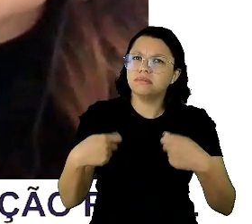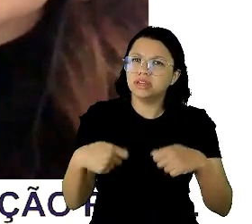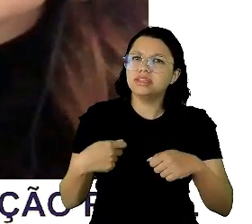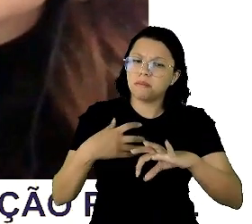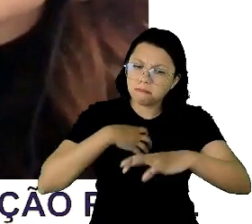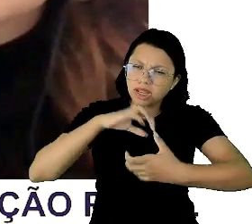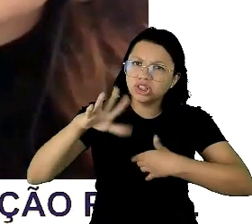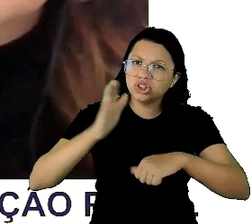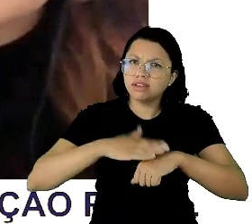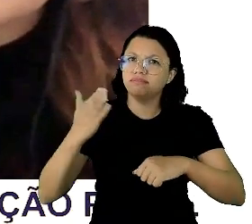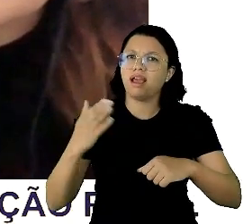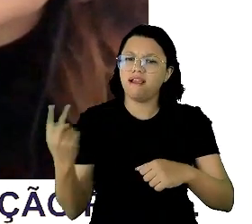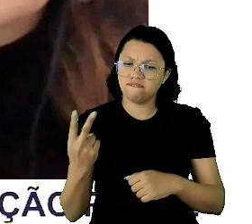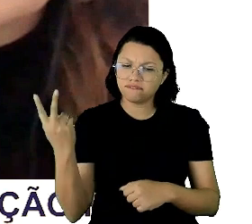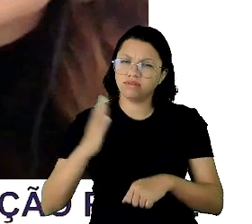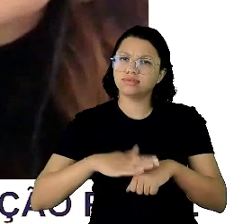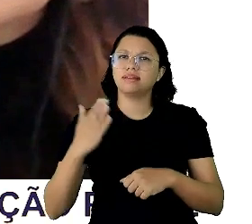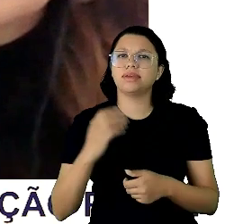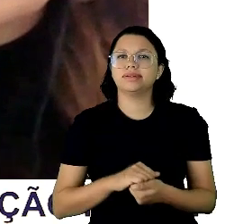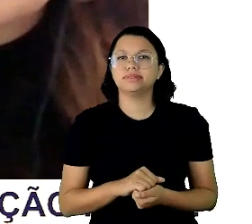também.